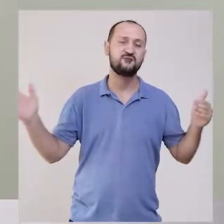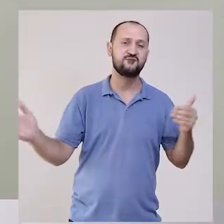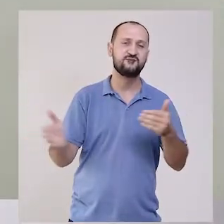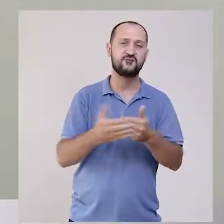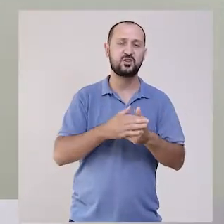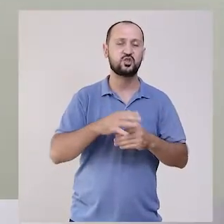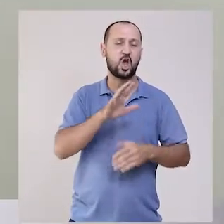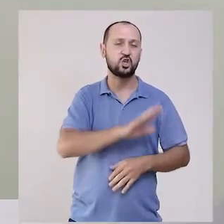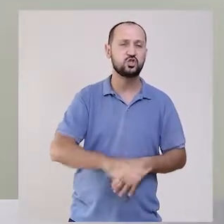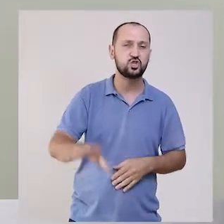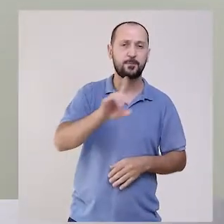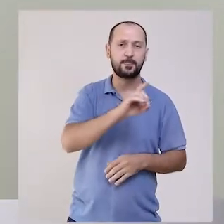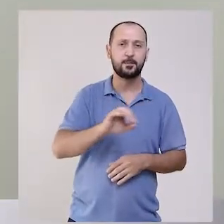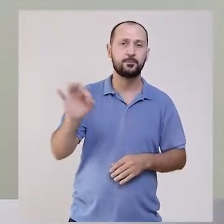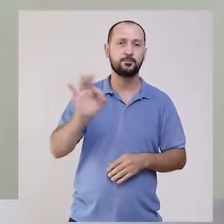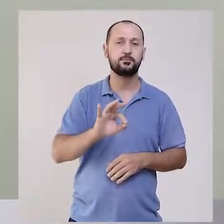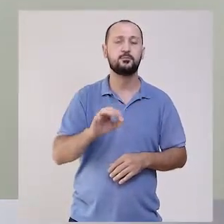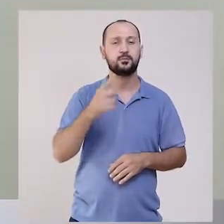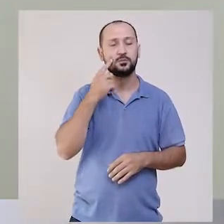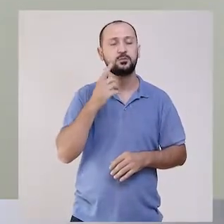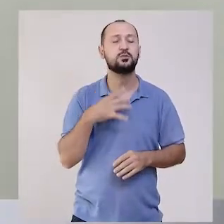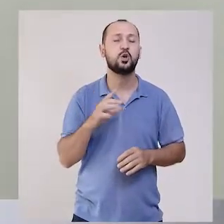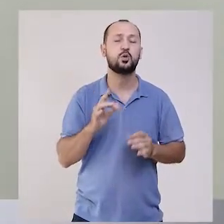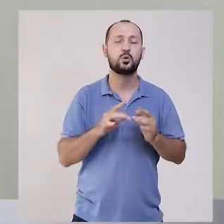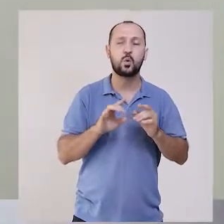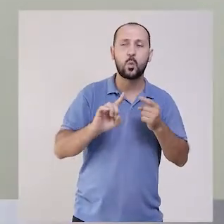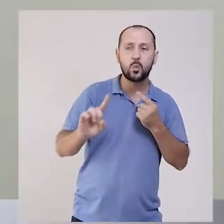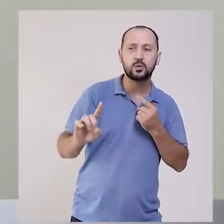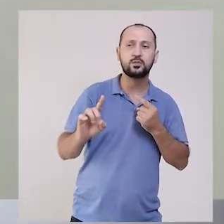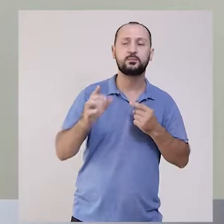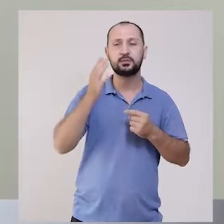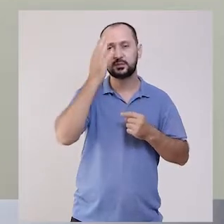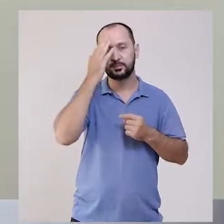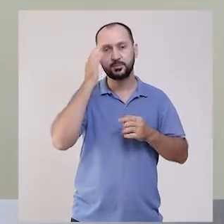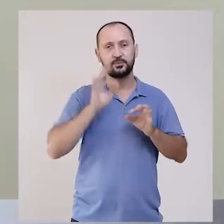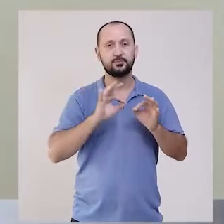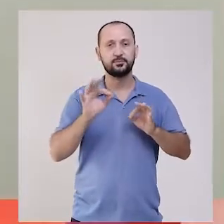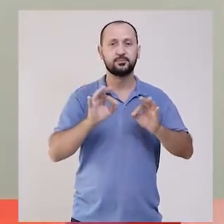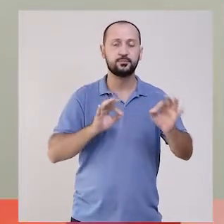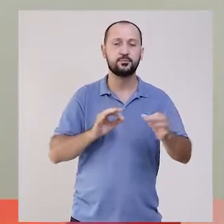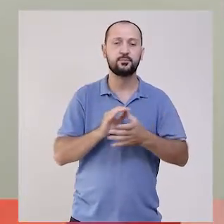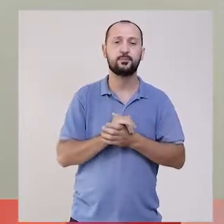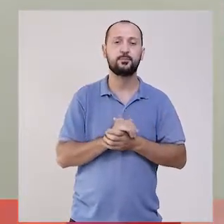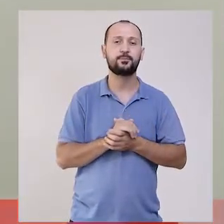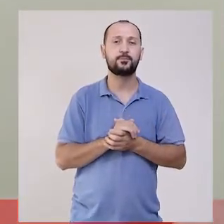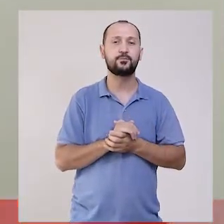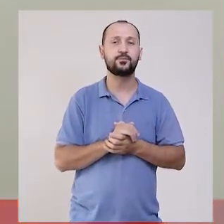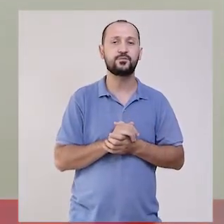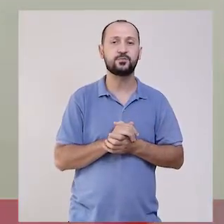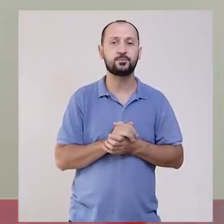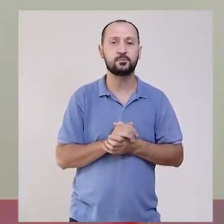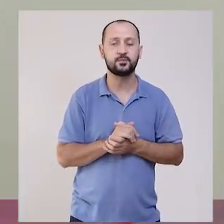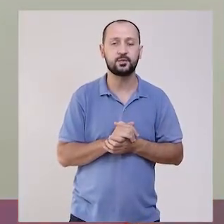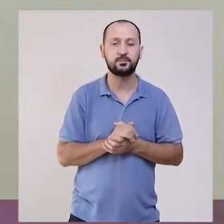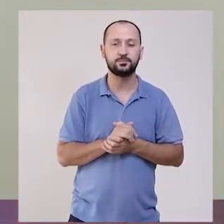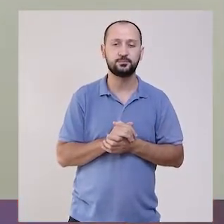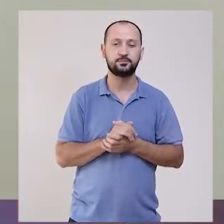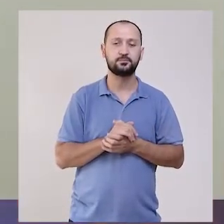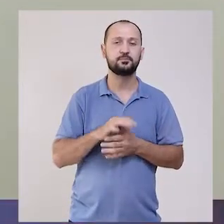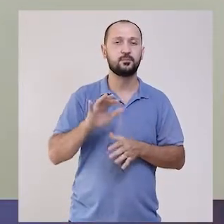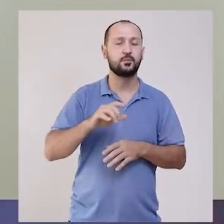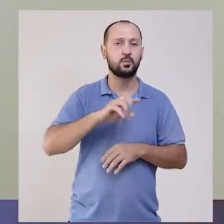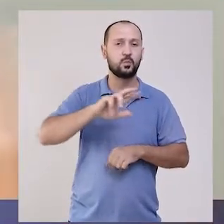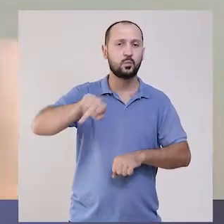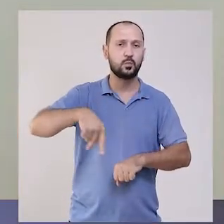uma função. Quando o sistema entrava, como é que tinha outra forma? Né? Não é que o lockdown